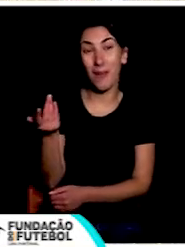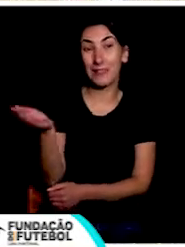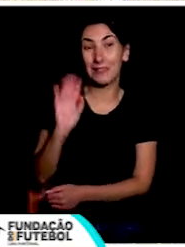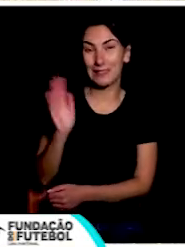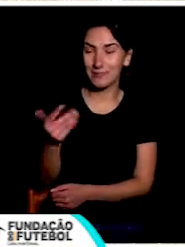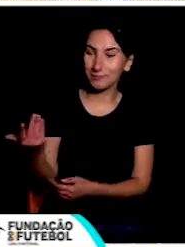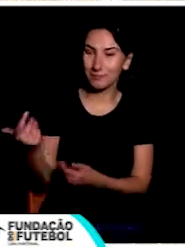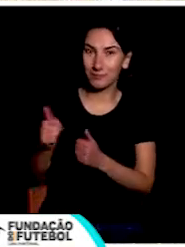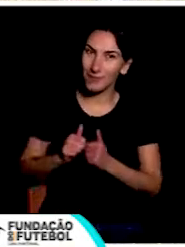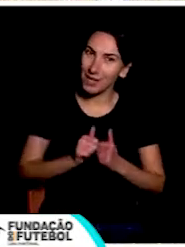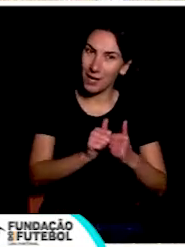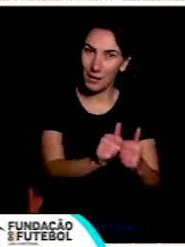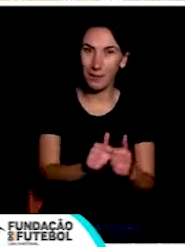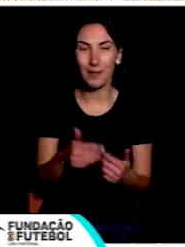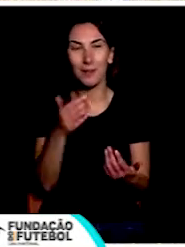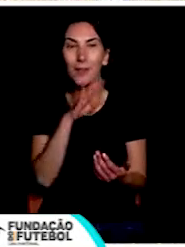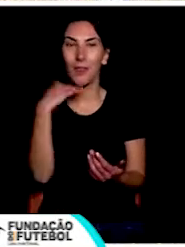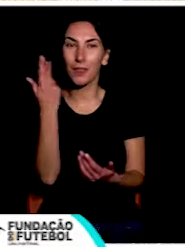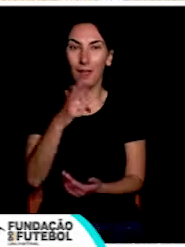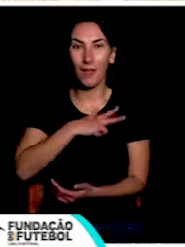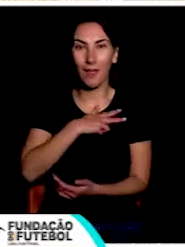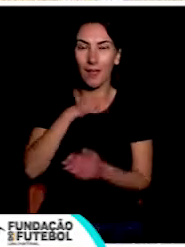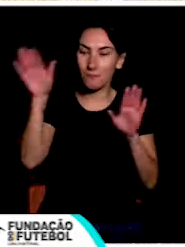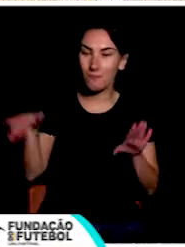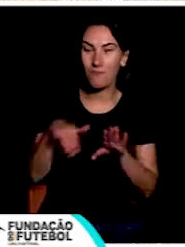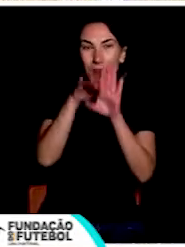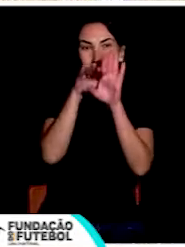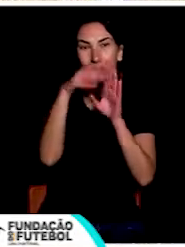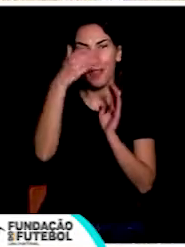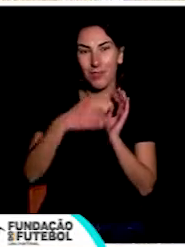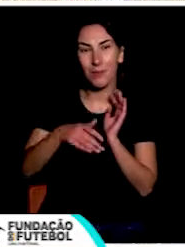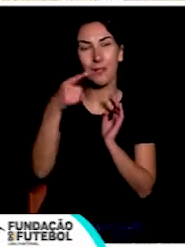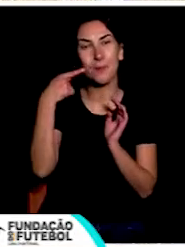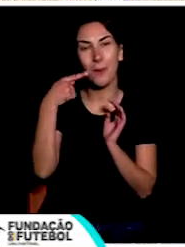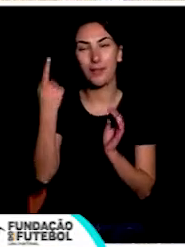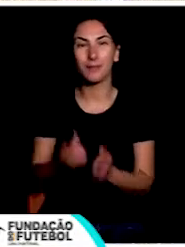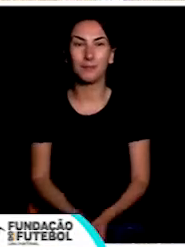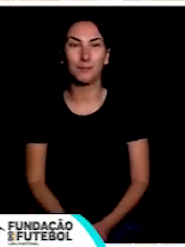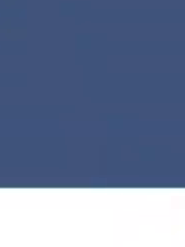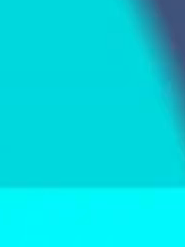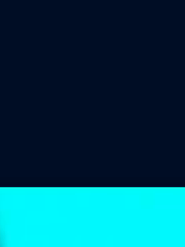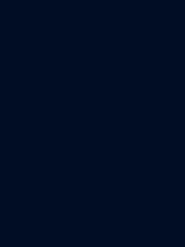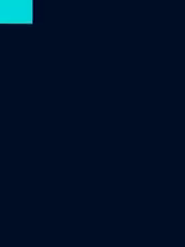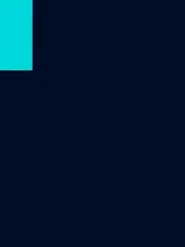Continue connosco a acompanhar todo o talento da nossa Liga. Voltamos a ver-nos na próxima quarta-feira.